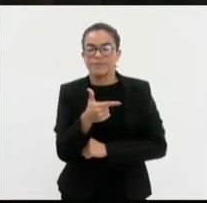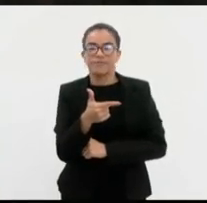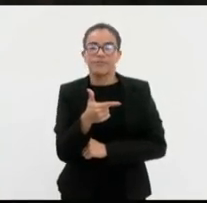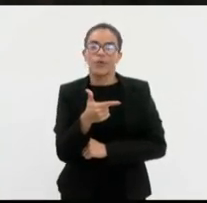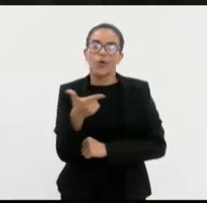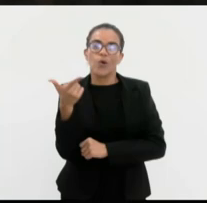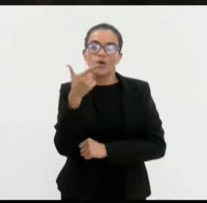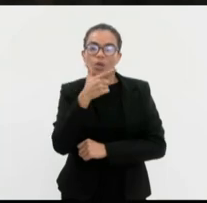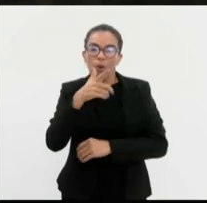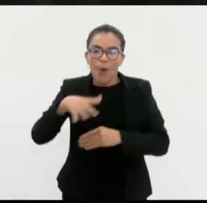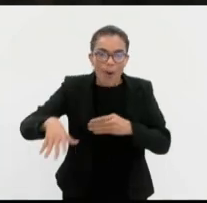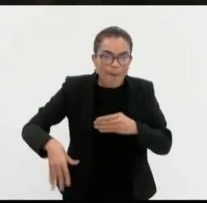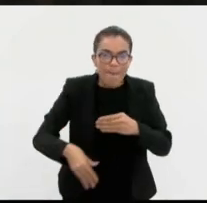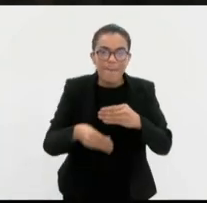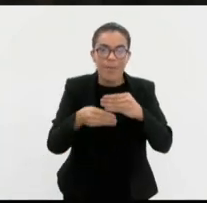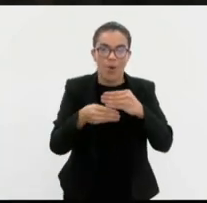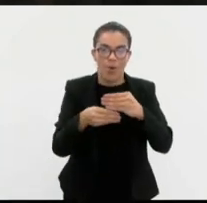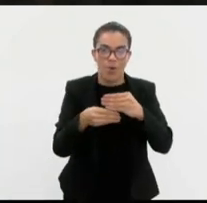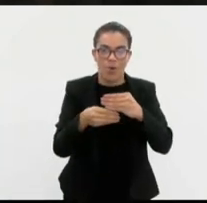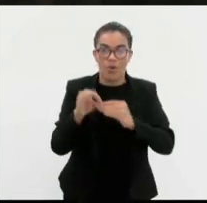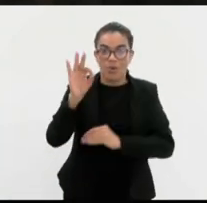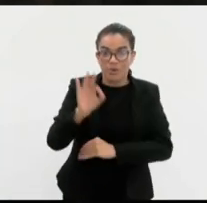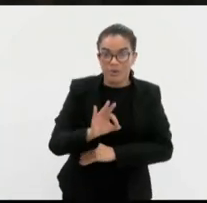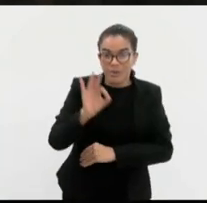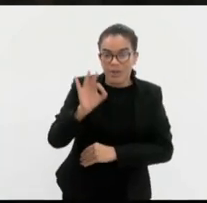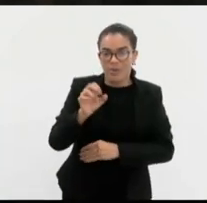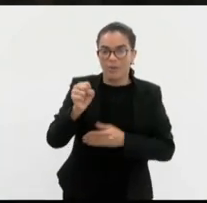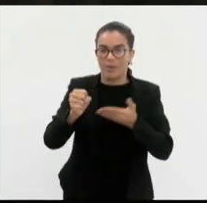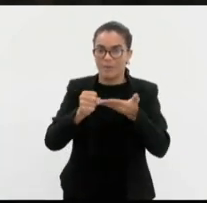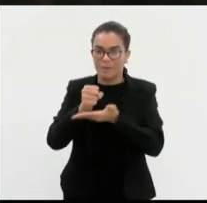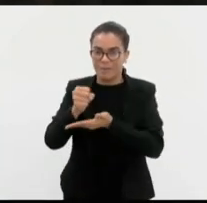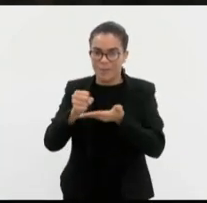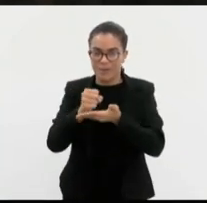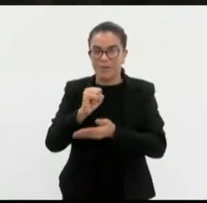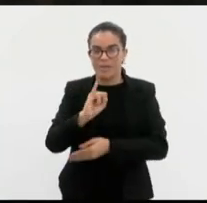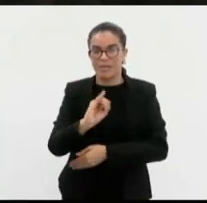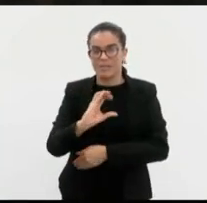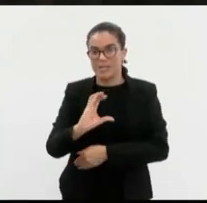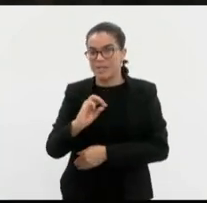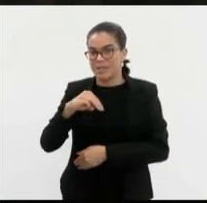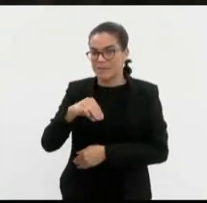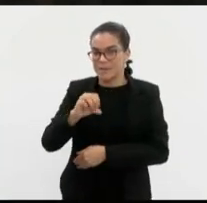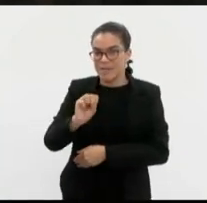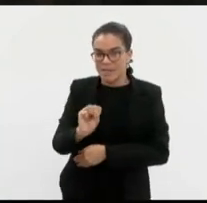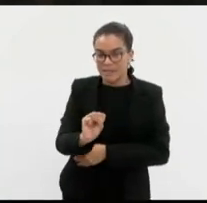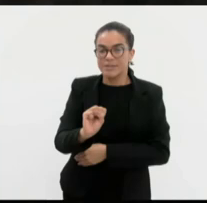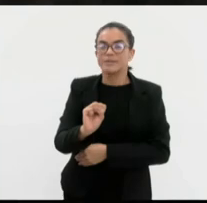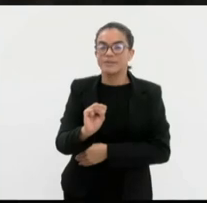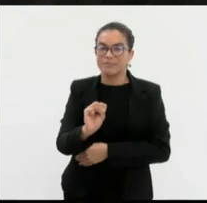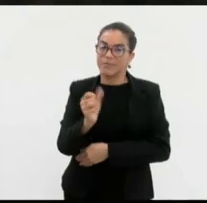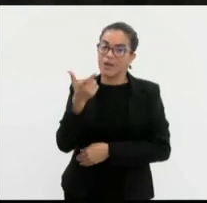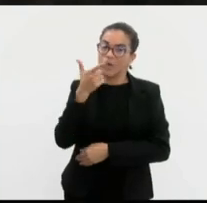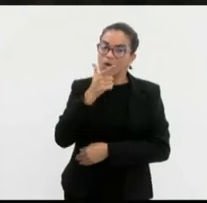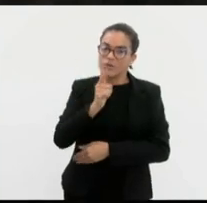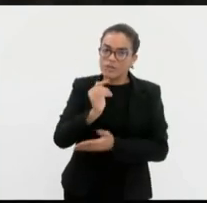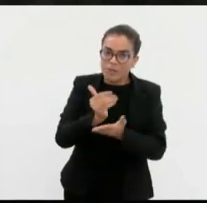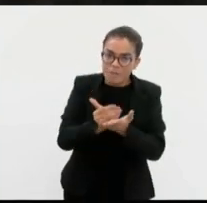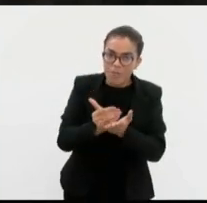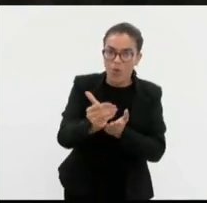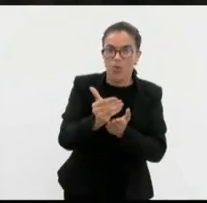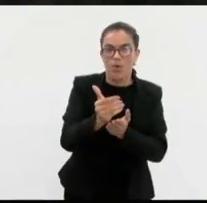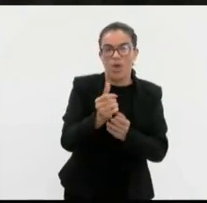adicional na alícota base do ICMS para entrar em vigor em